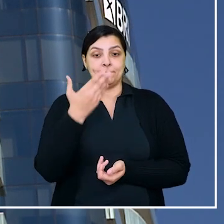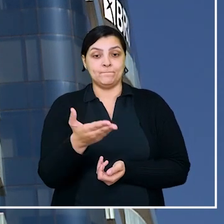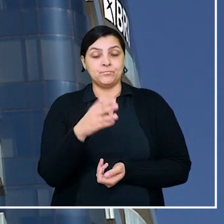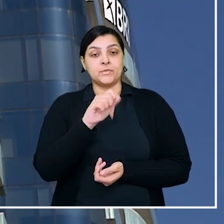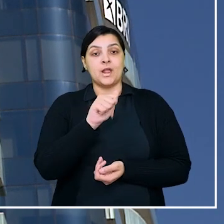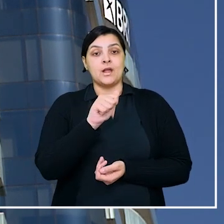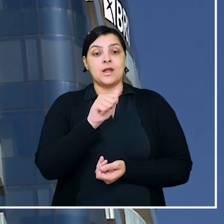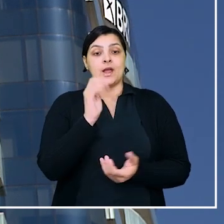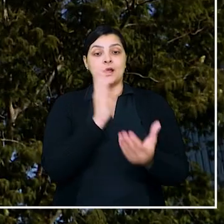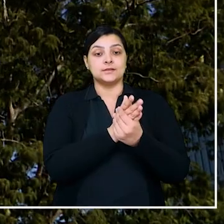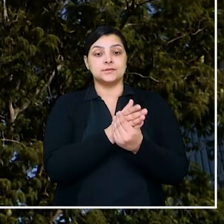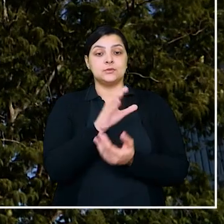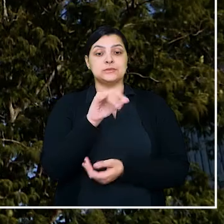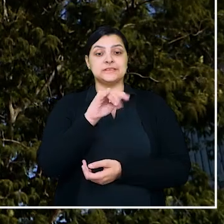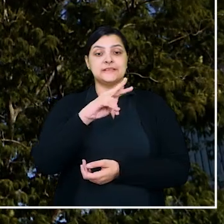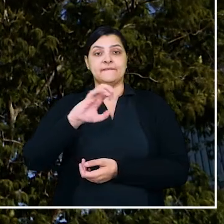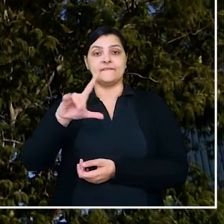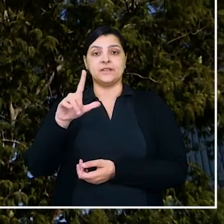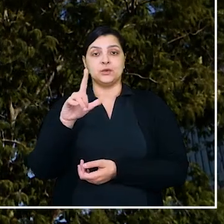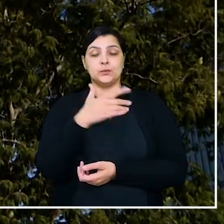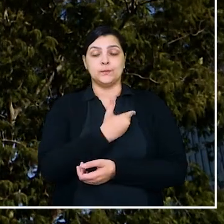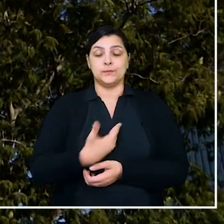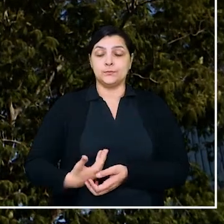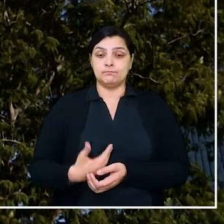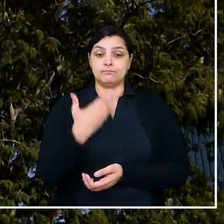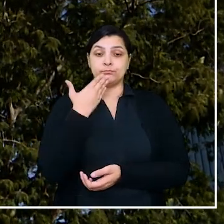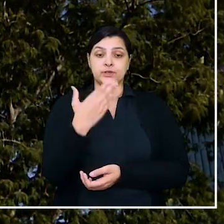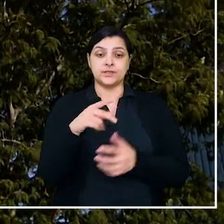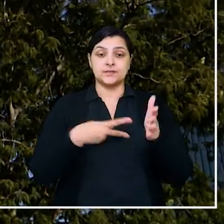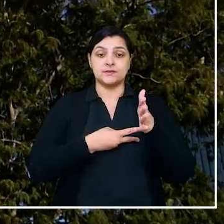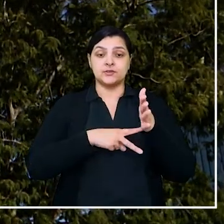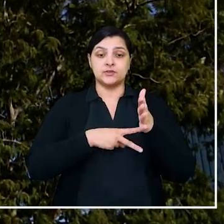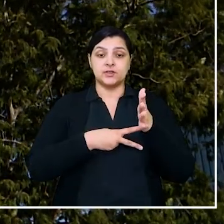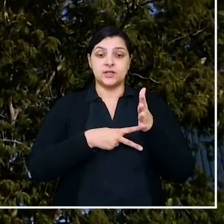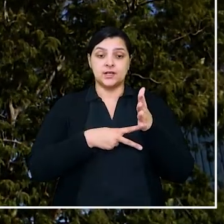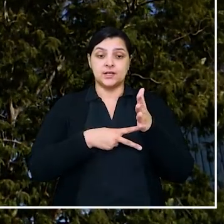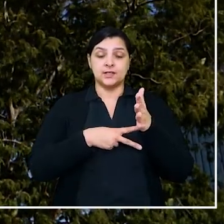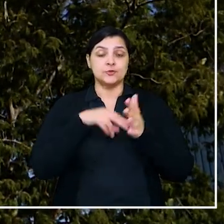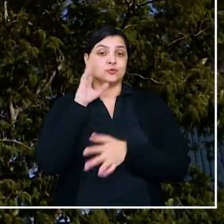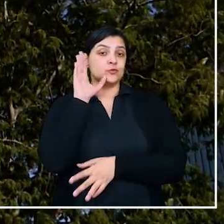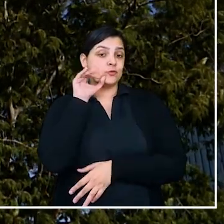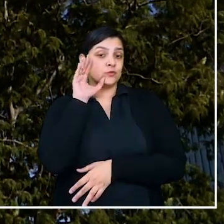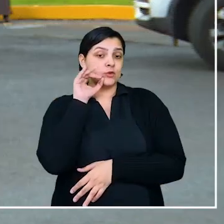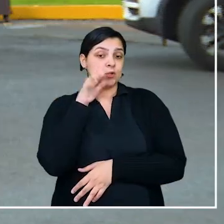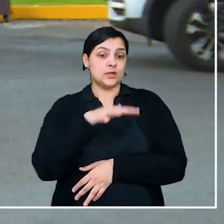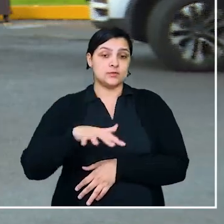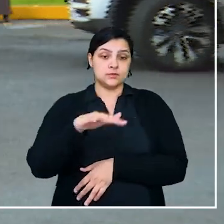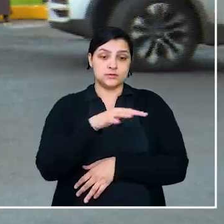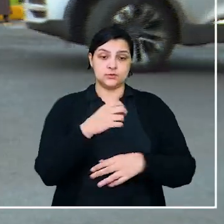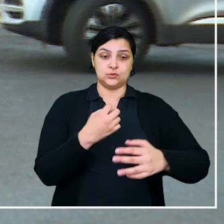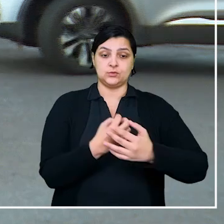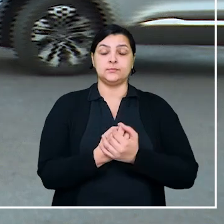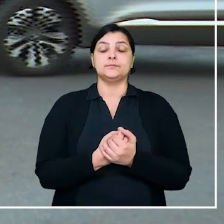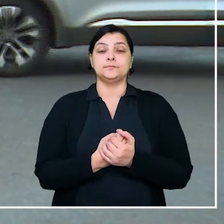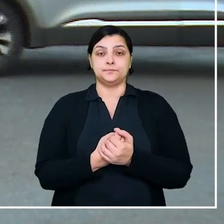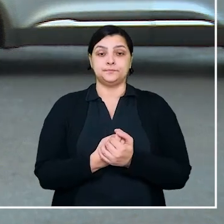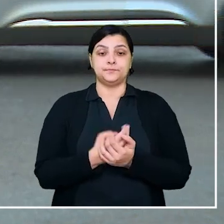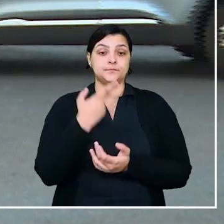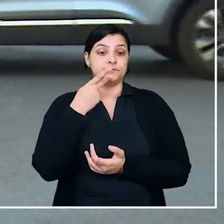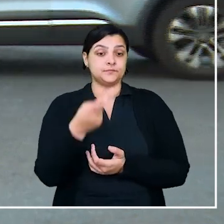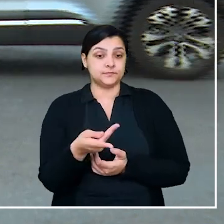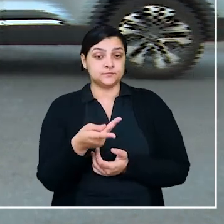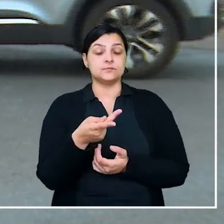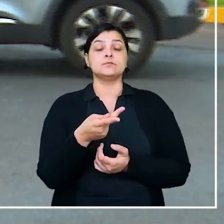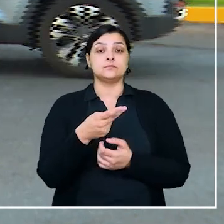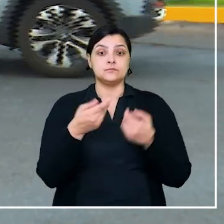com ação civil pública após ter sido acionado pelo Sindicato dos Empregados do setor. A entidade sindical relatou